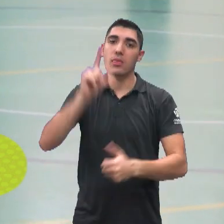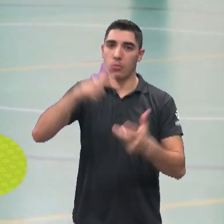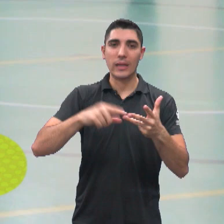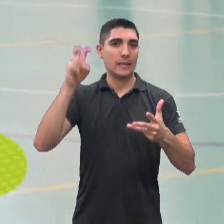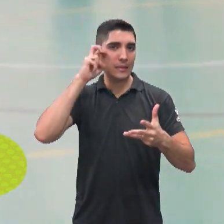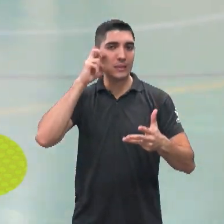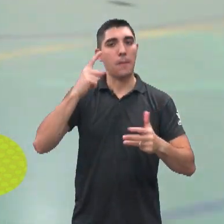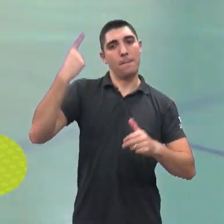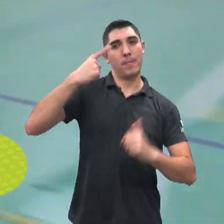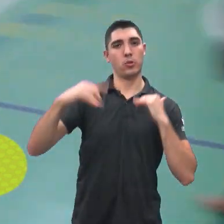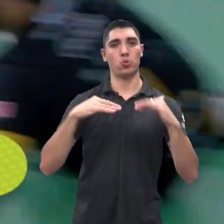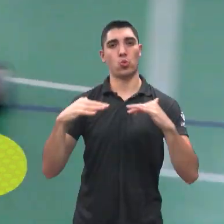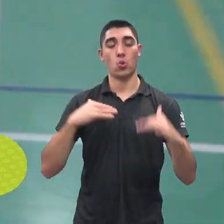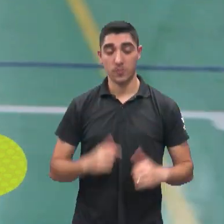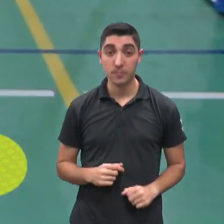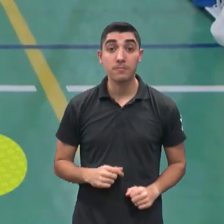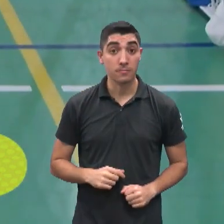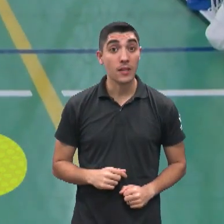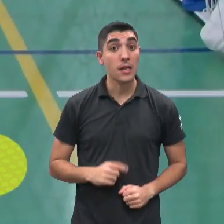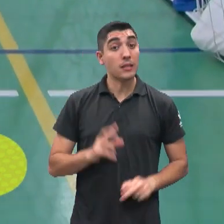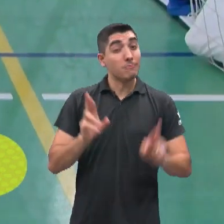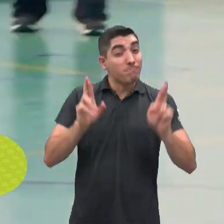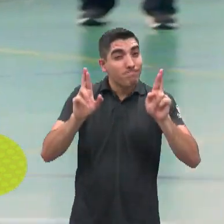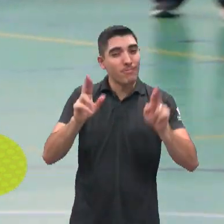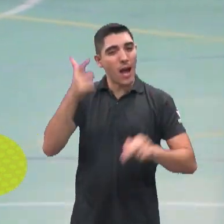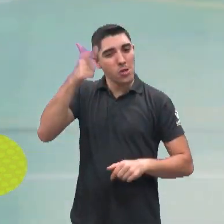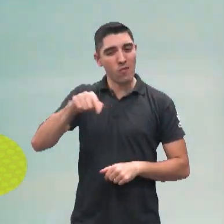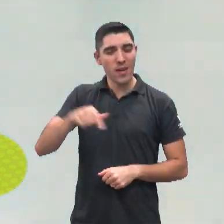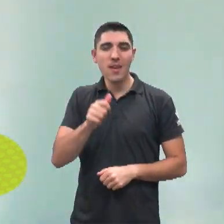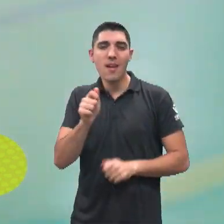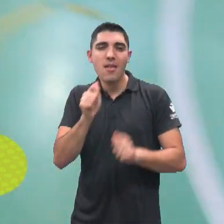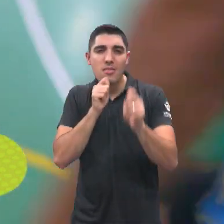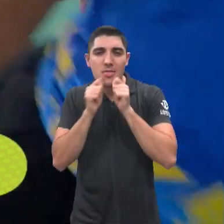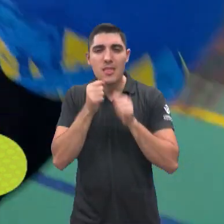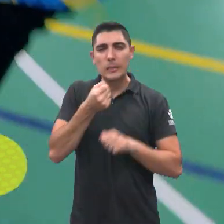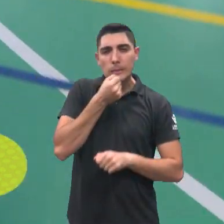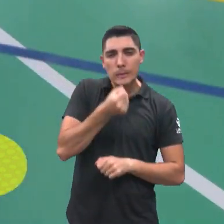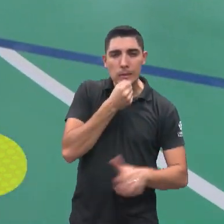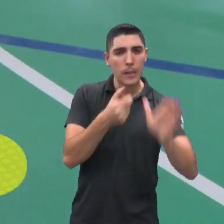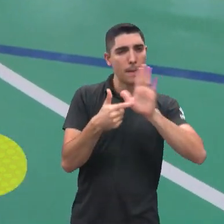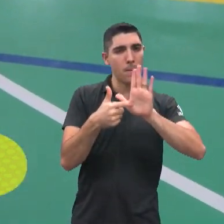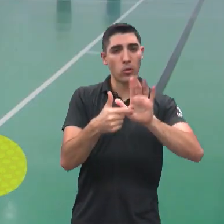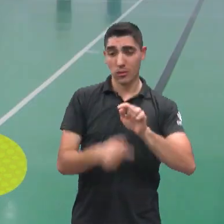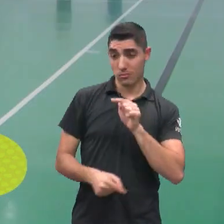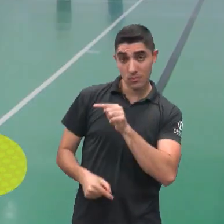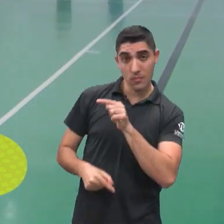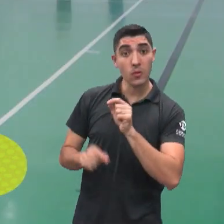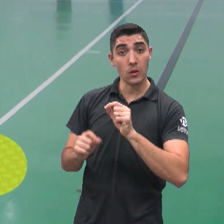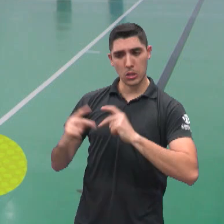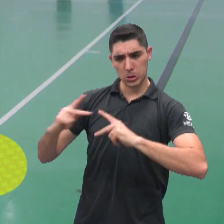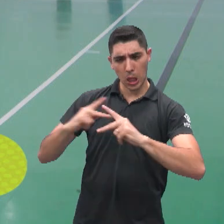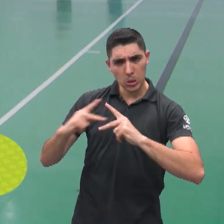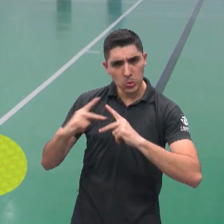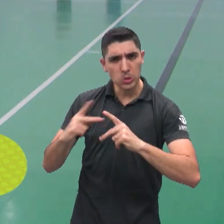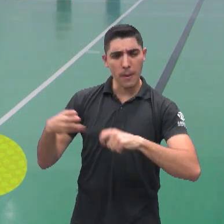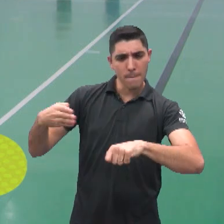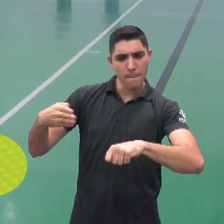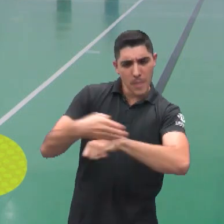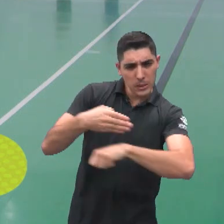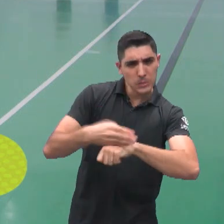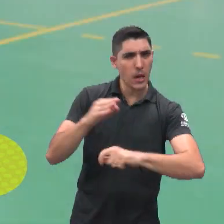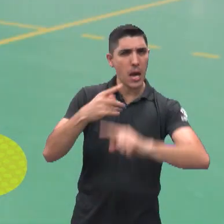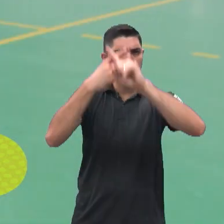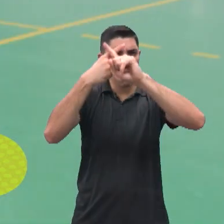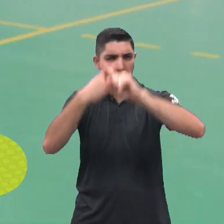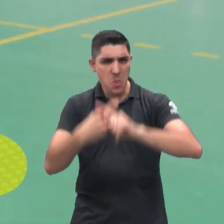que tenhamos mais reportagens como esta, abordando a participação de clubes em competições